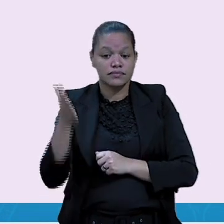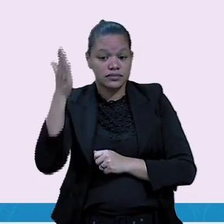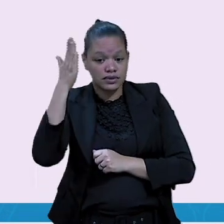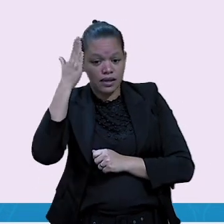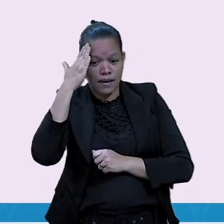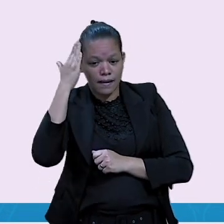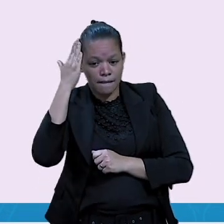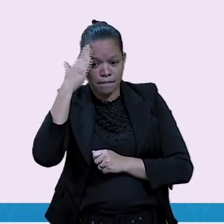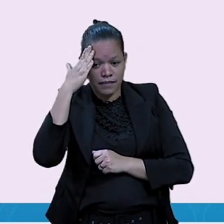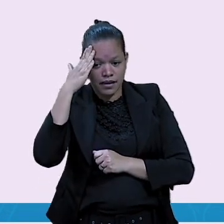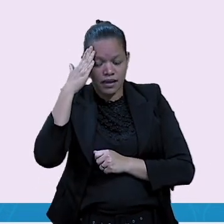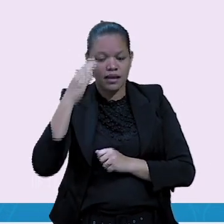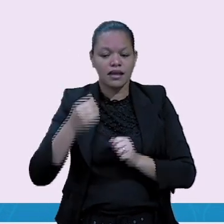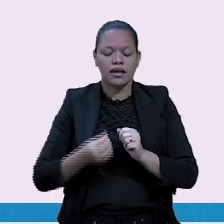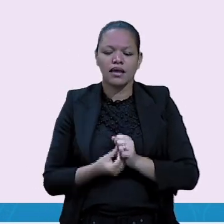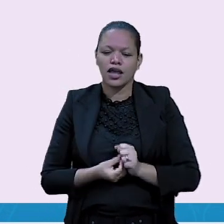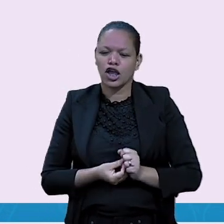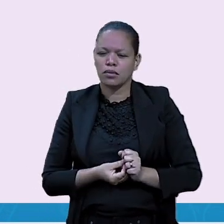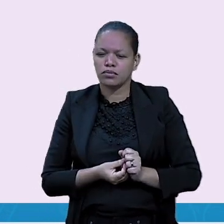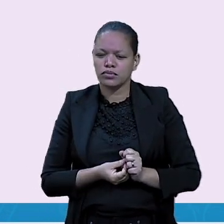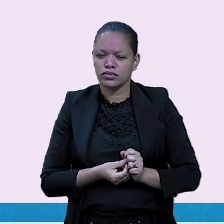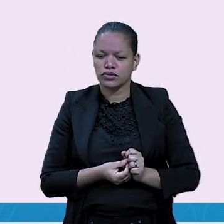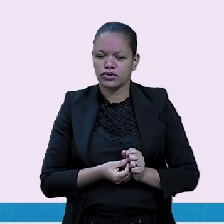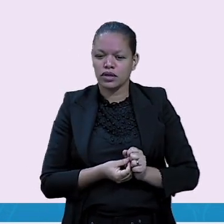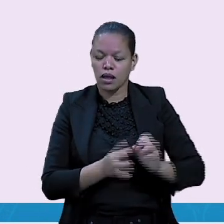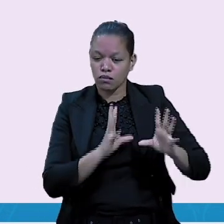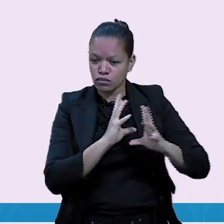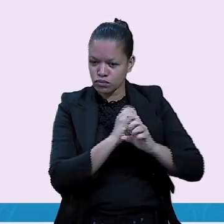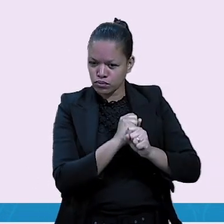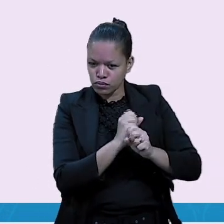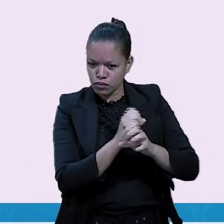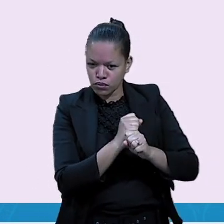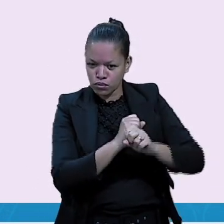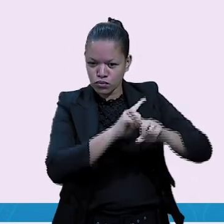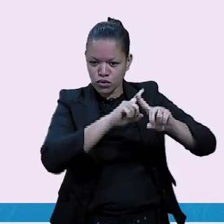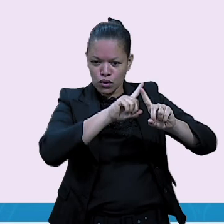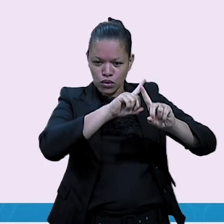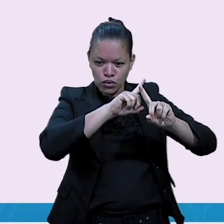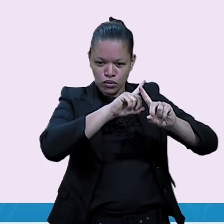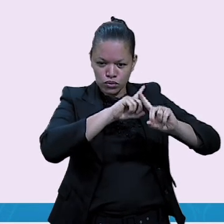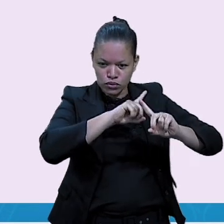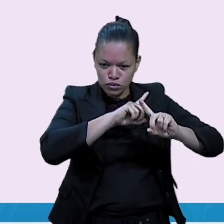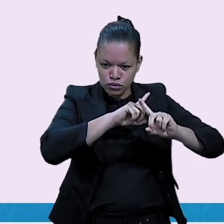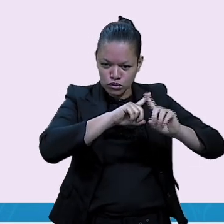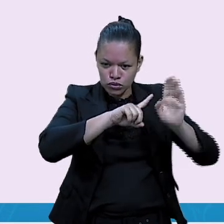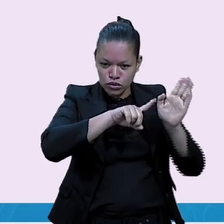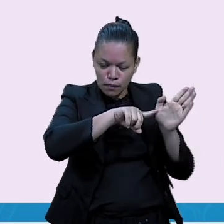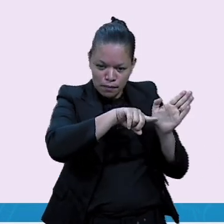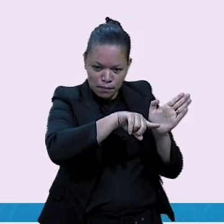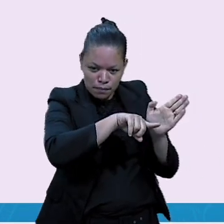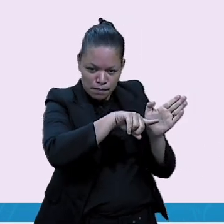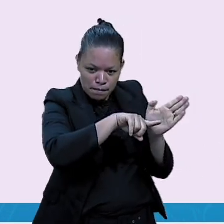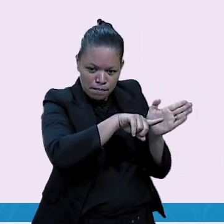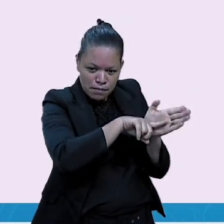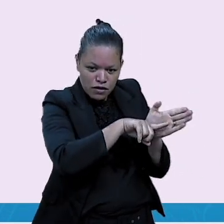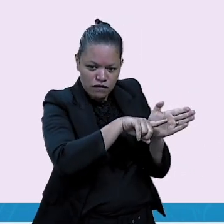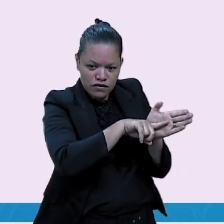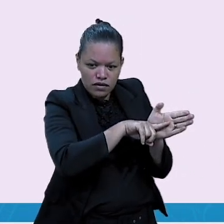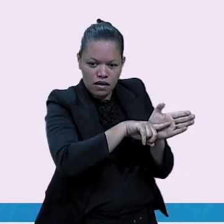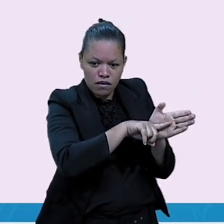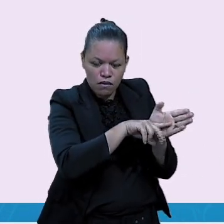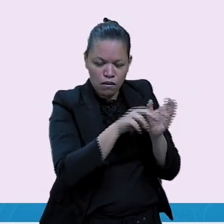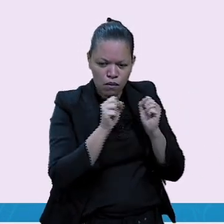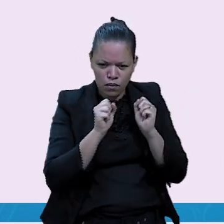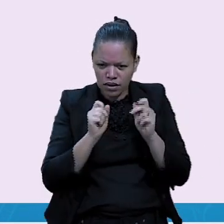conta de subtração, para a gente saber a diferença de uma para outra no seu tamanho. Vamos armar